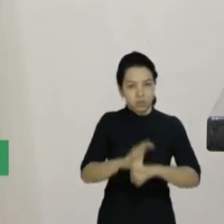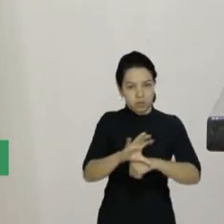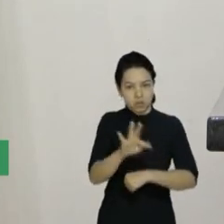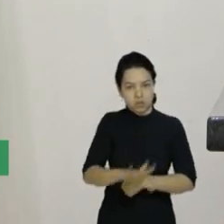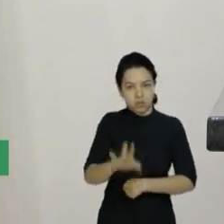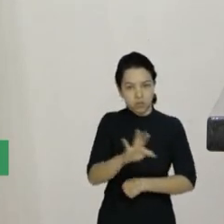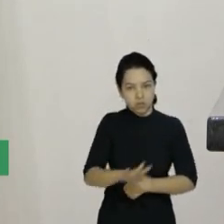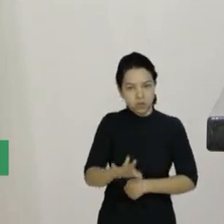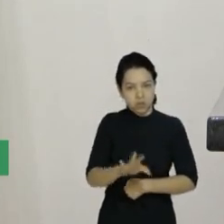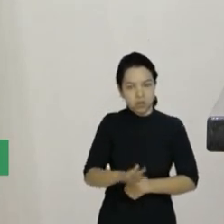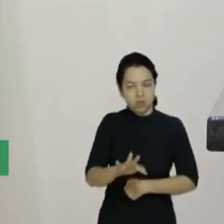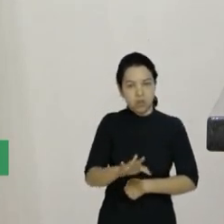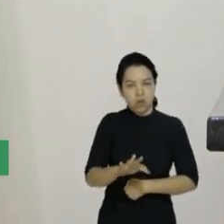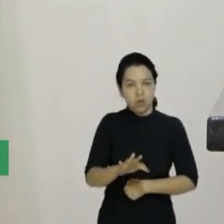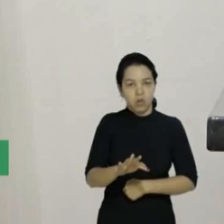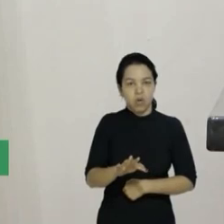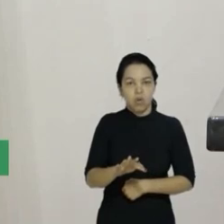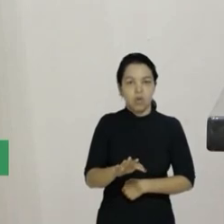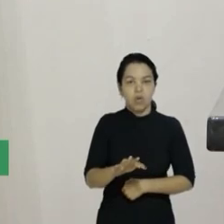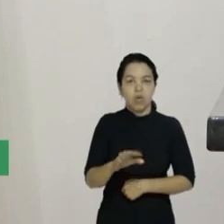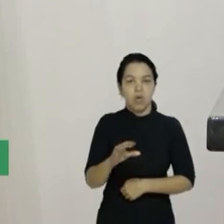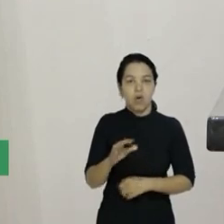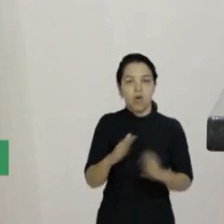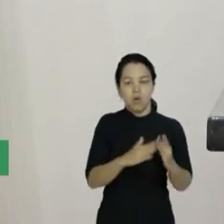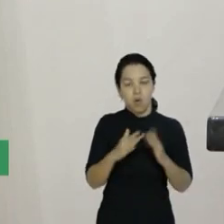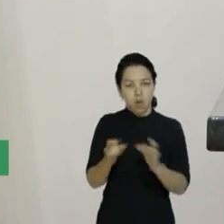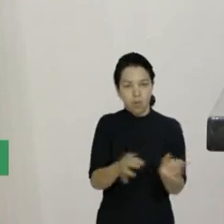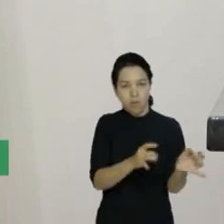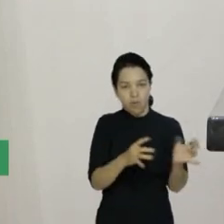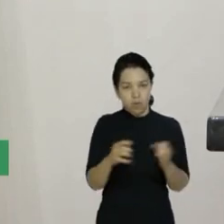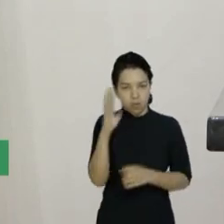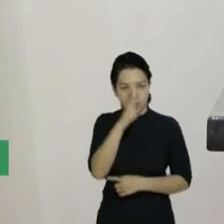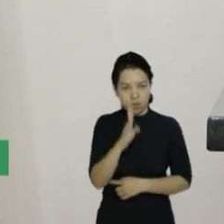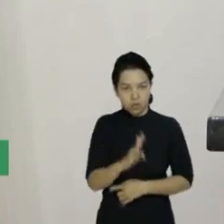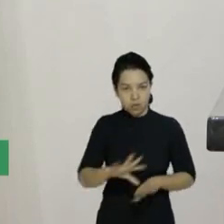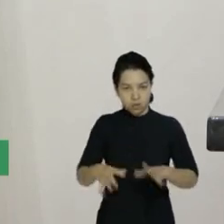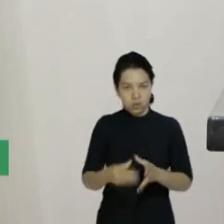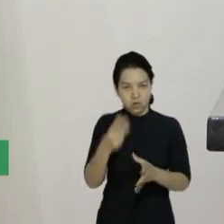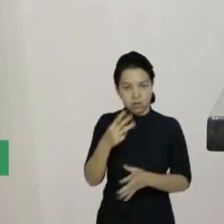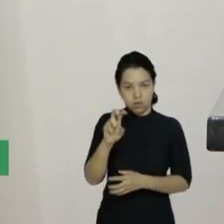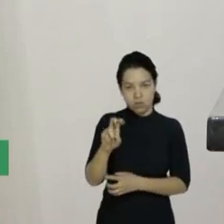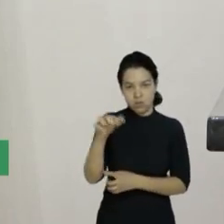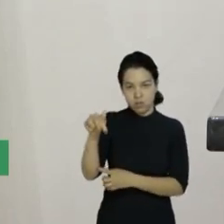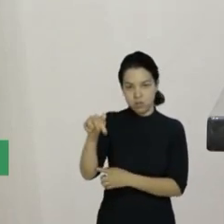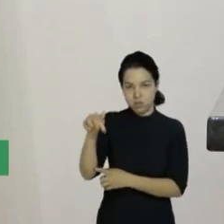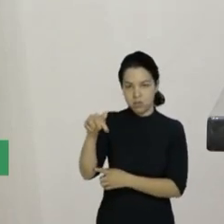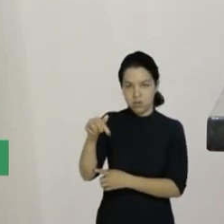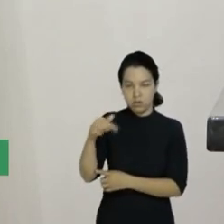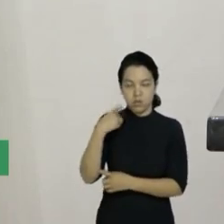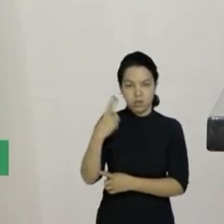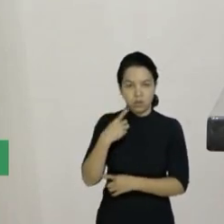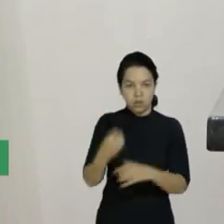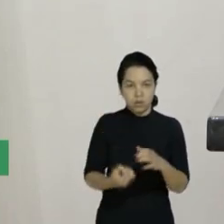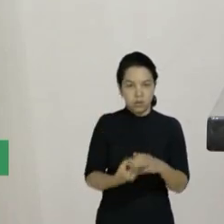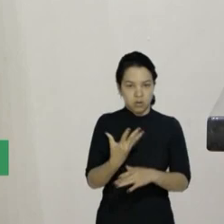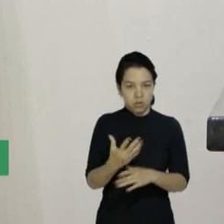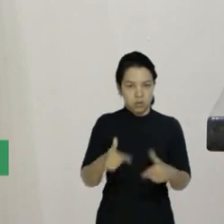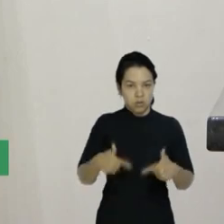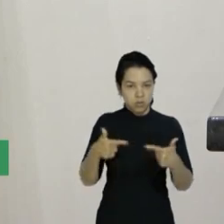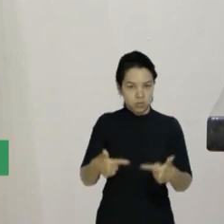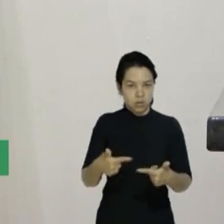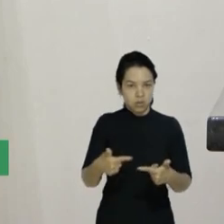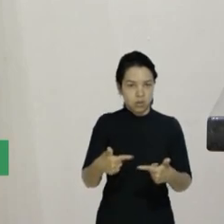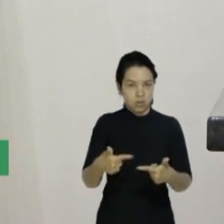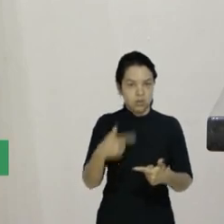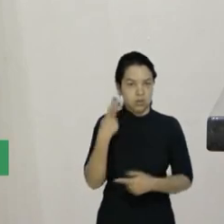Corretores de Imóveis do Brasil reuniu 357 deputados para criar a Frente